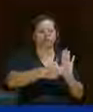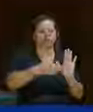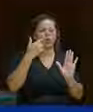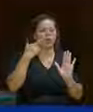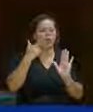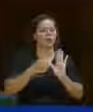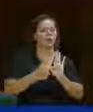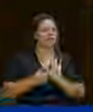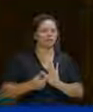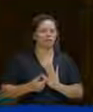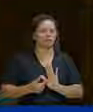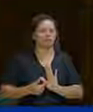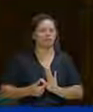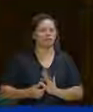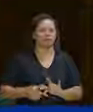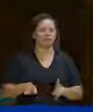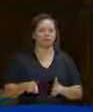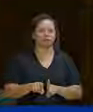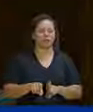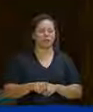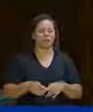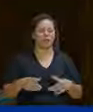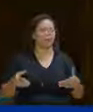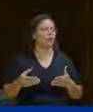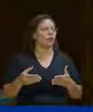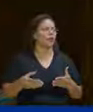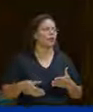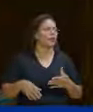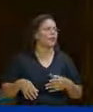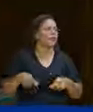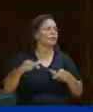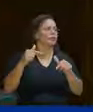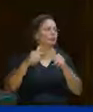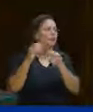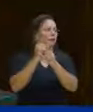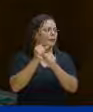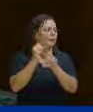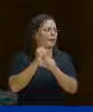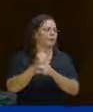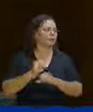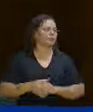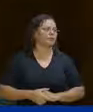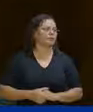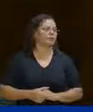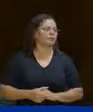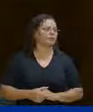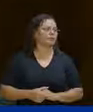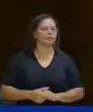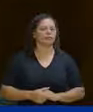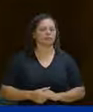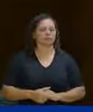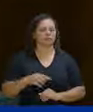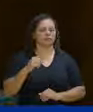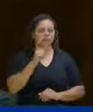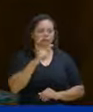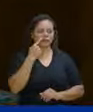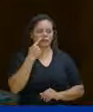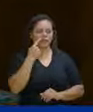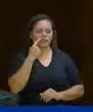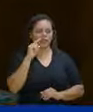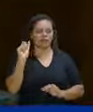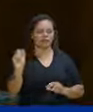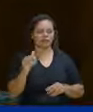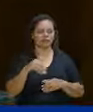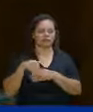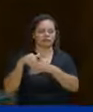Aqui, quanto às despesas com serviços contábeis. Sobre o gasto do partido, o órgão ministerial apontou que o acordo